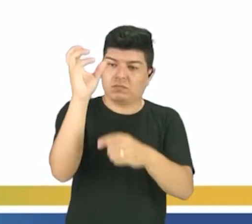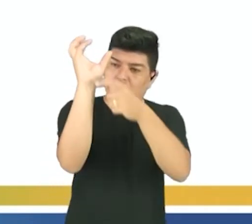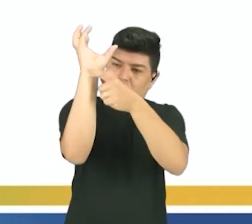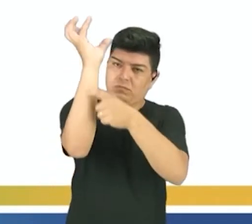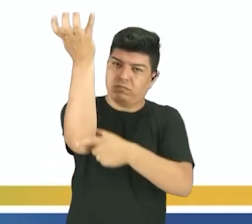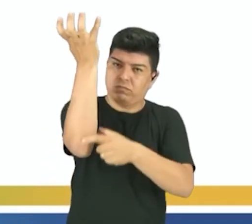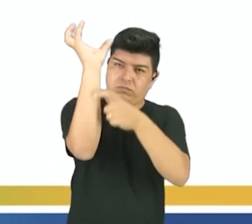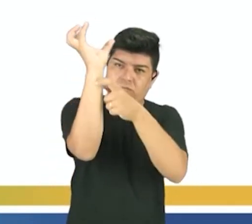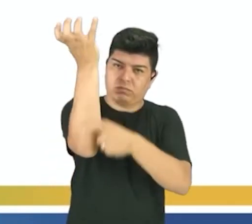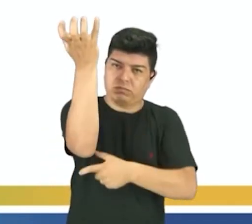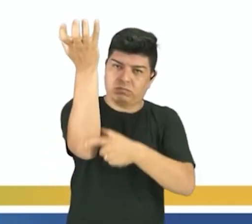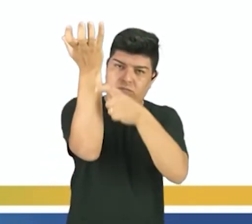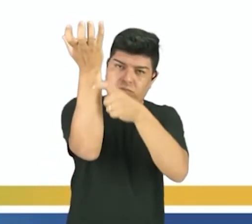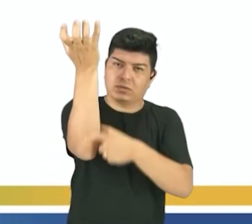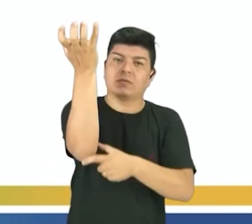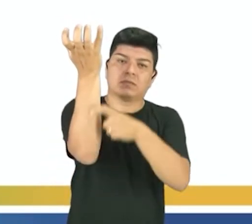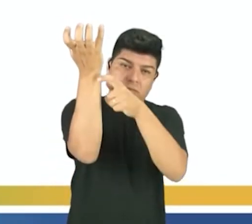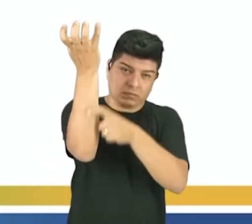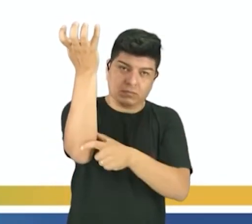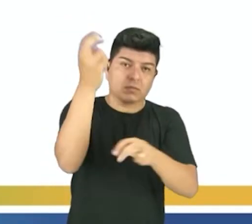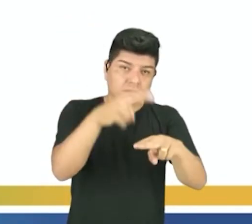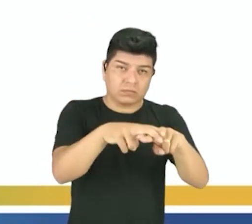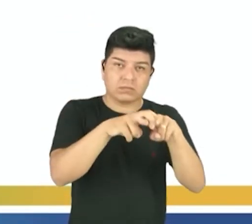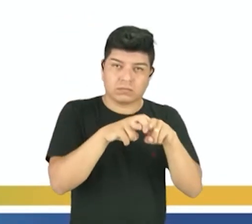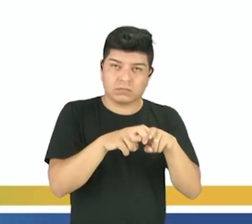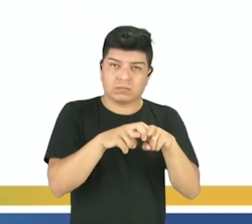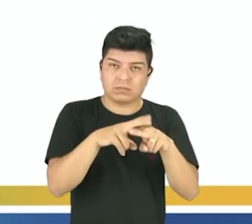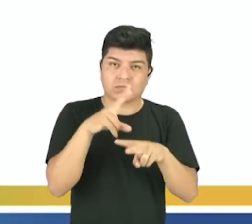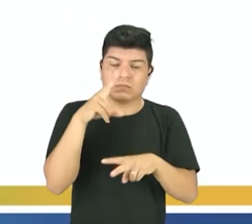árvore, né? Por isso elas também são chamadas de laterais.